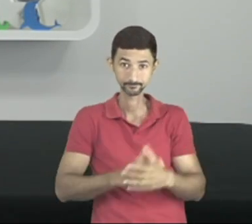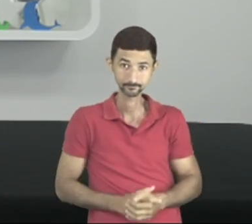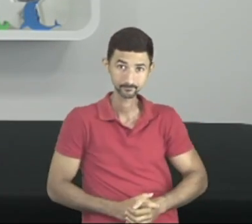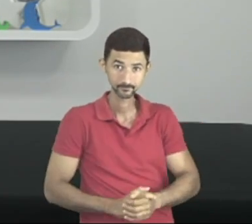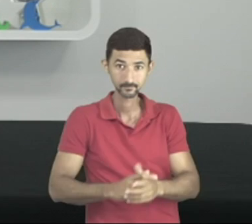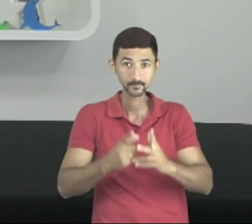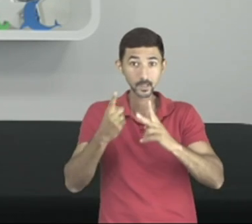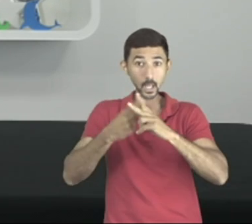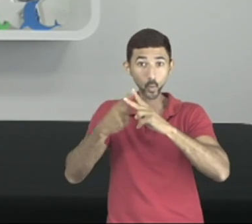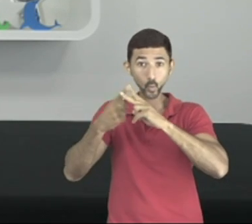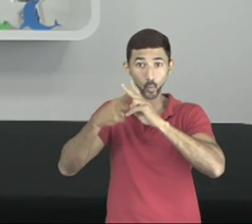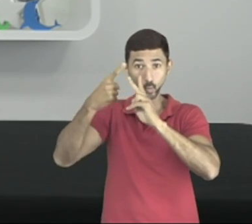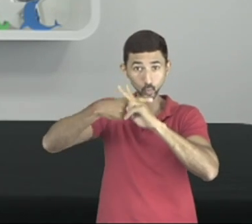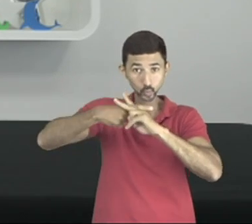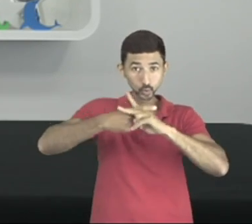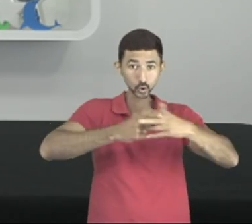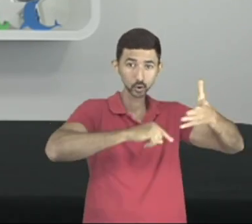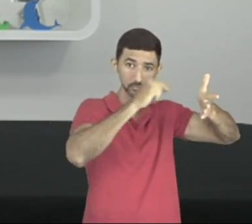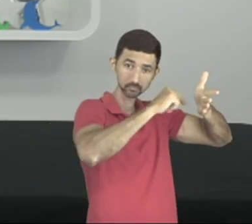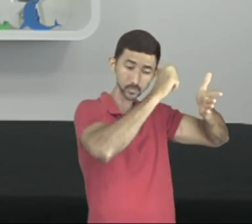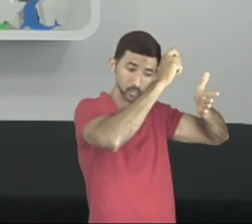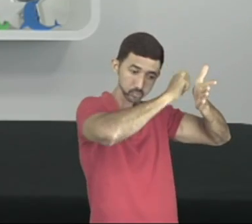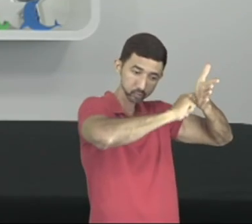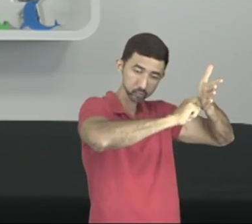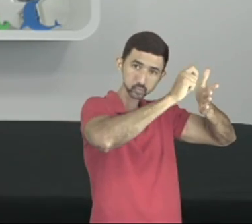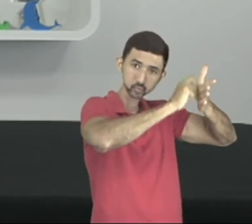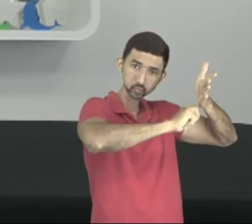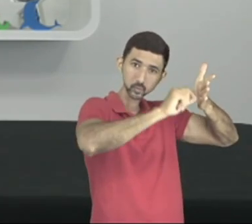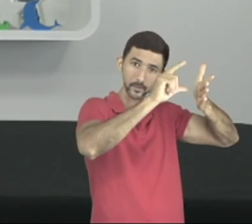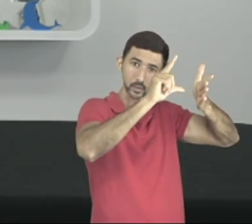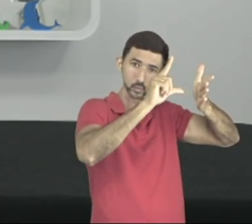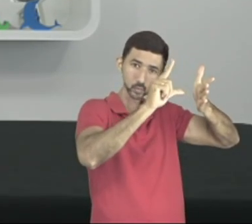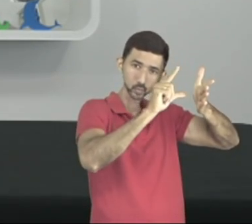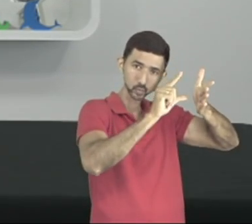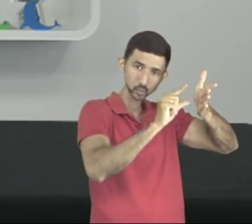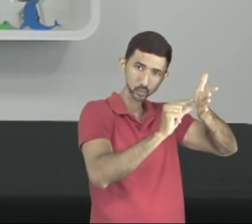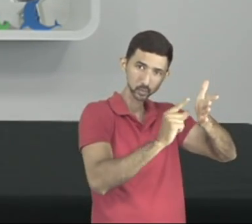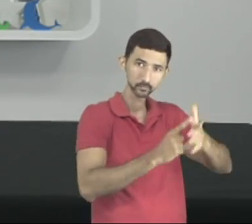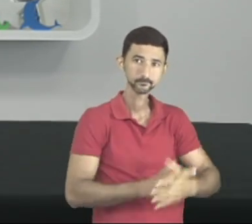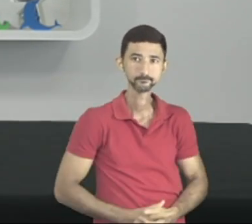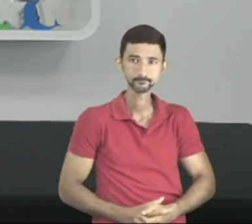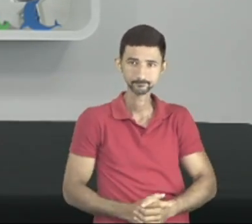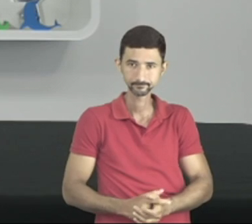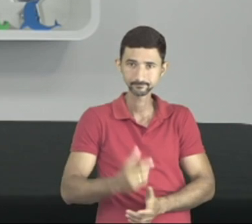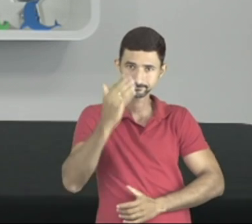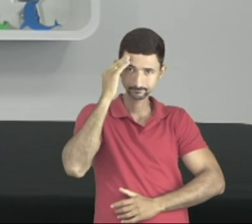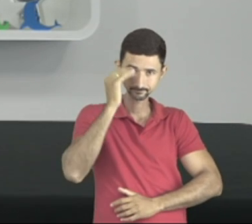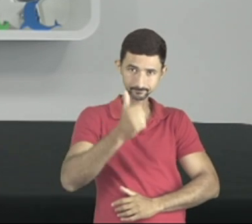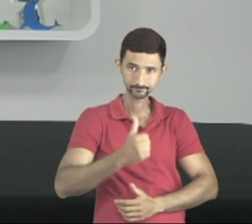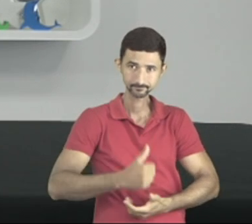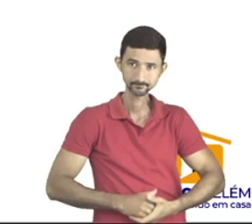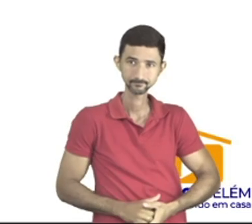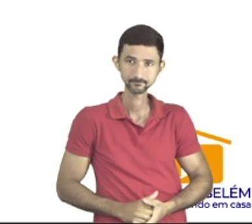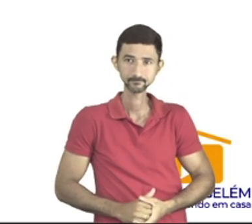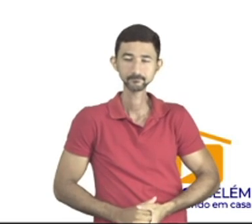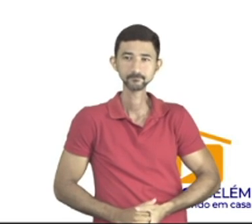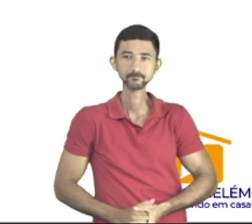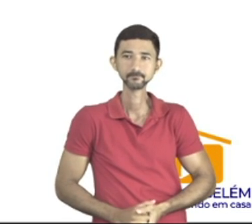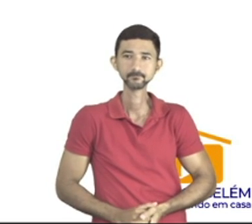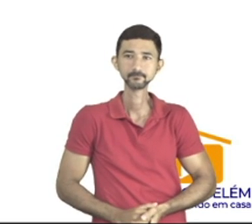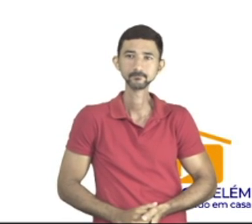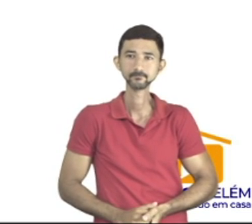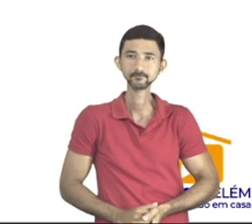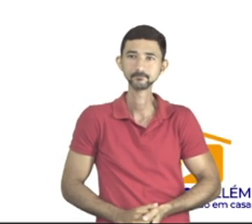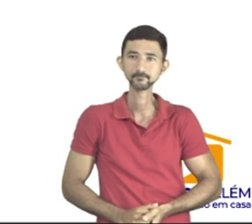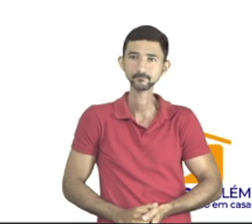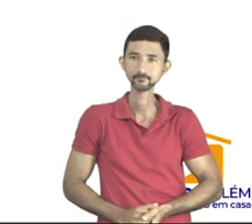vai riscar é a lousa que vai riscar o teu giz, porque é ele que está sendo desgastado. Fica a dica para ti. Olha o nosso slide aí,